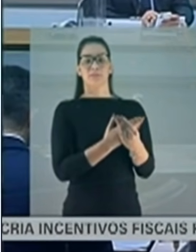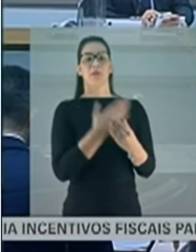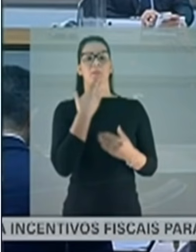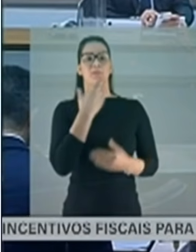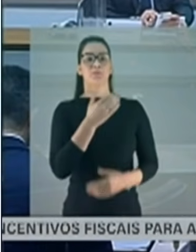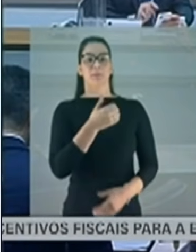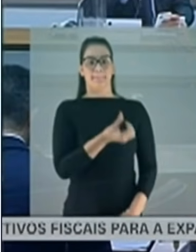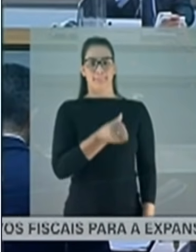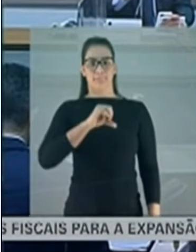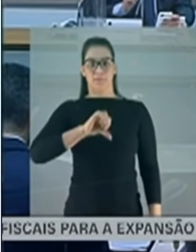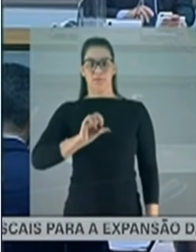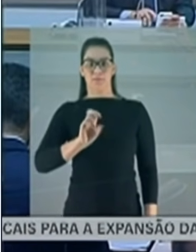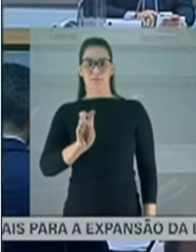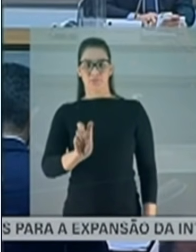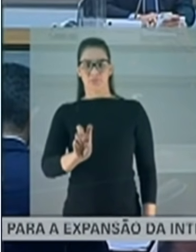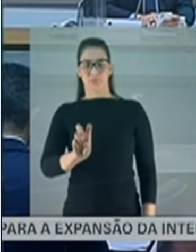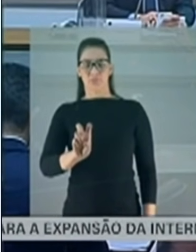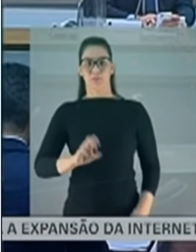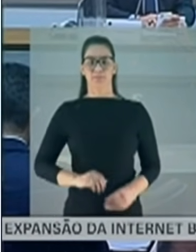requerimento 695,